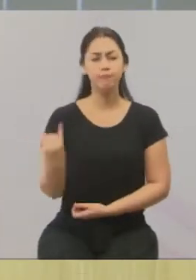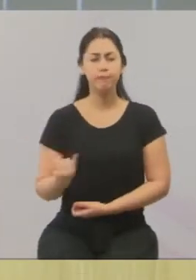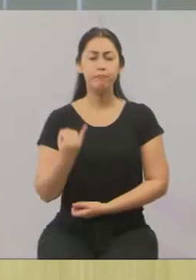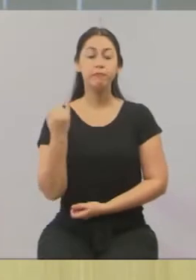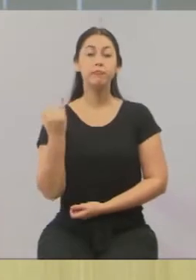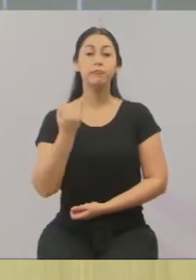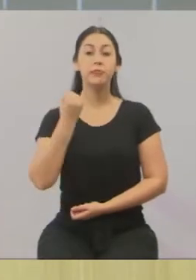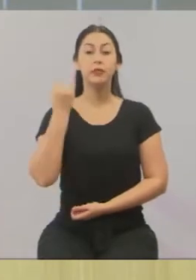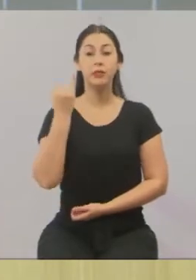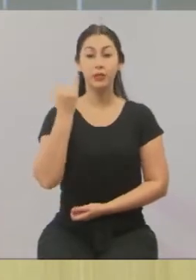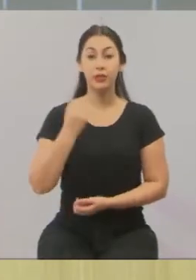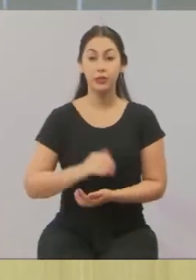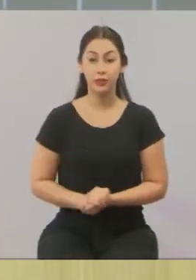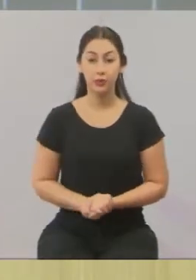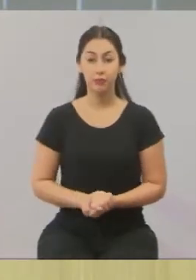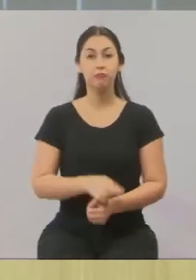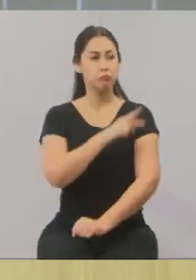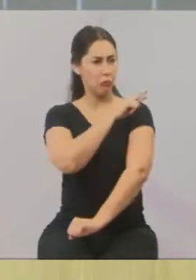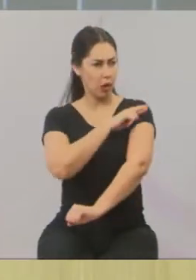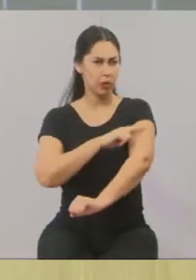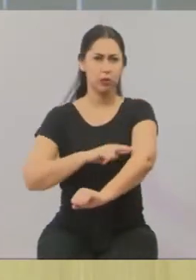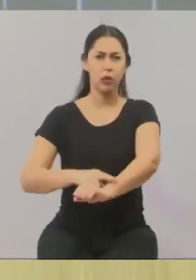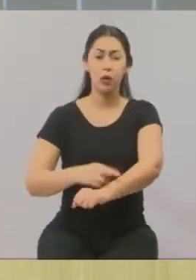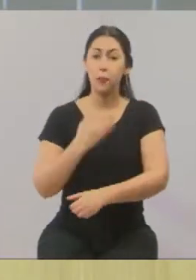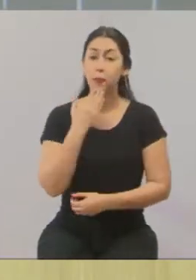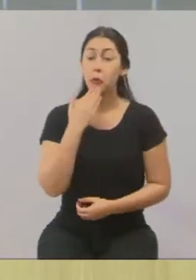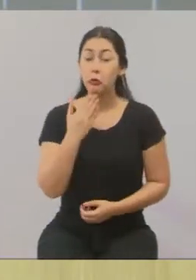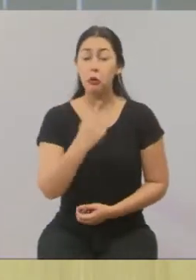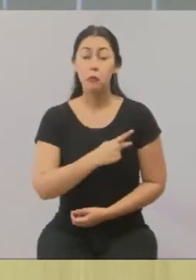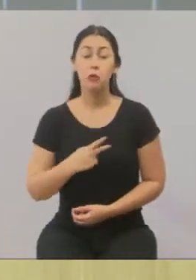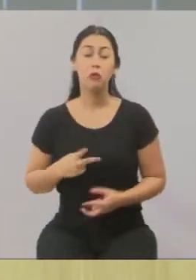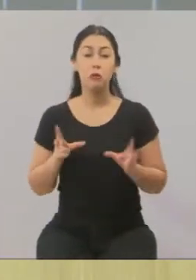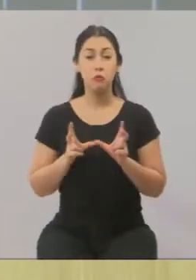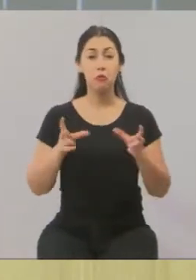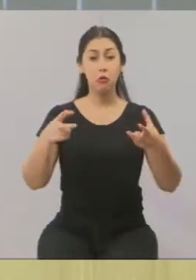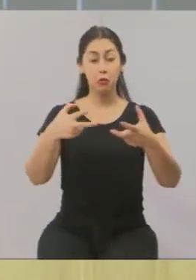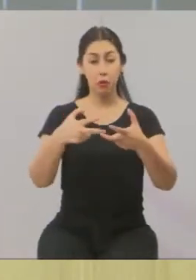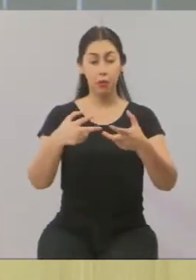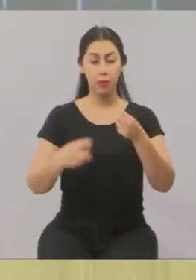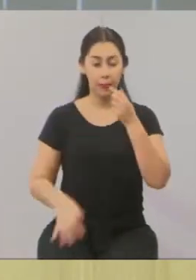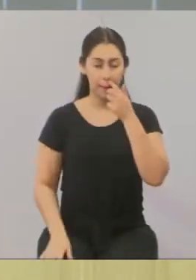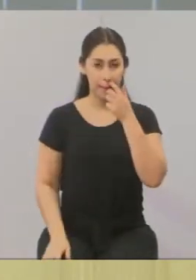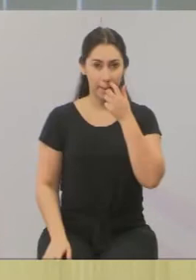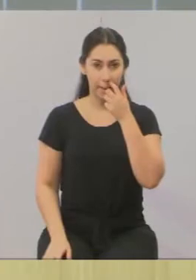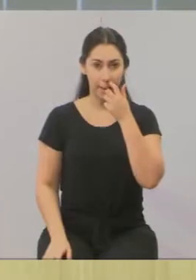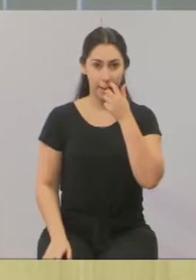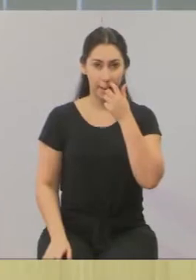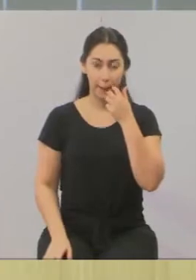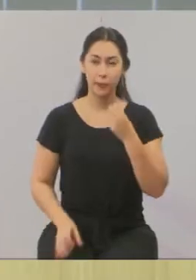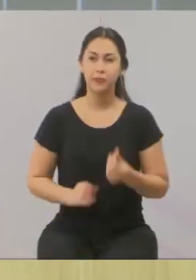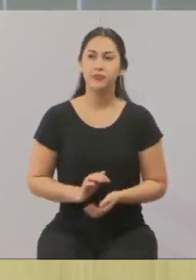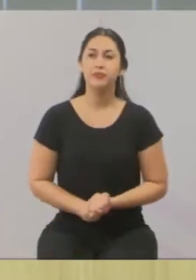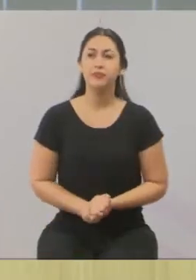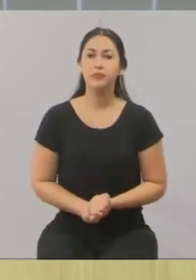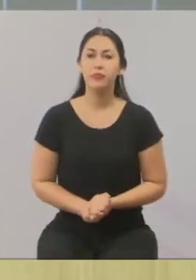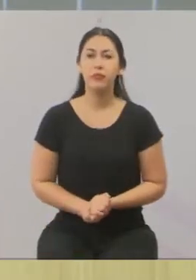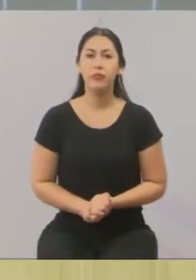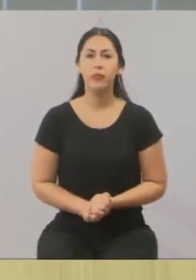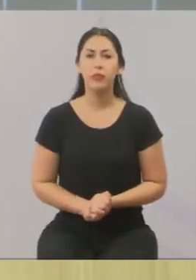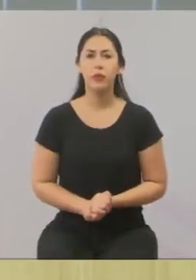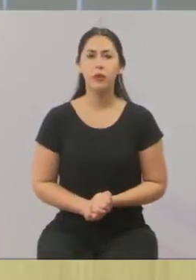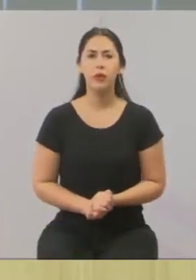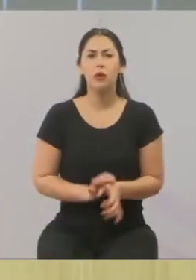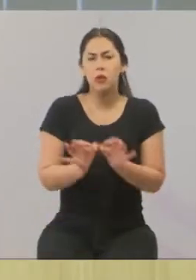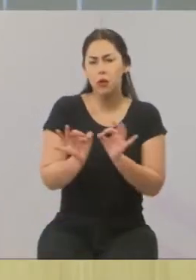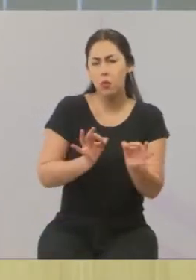estimado clube. E respeitosamente requeremos ao presidente dessa casa que sejam adotadas providências habituais